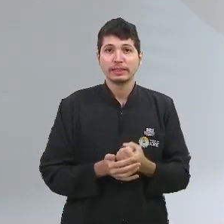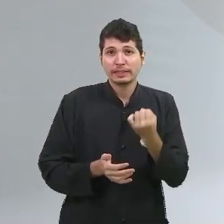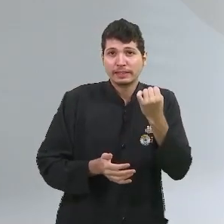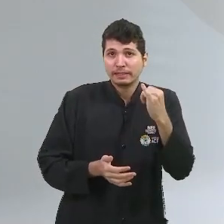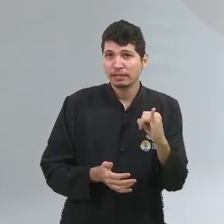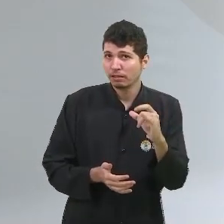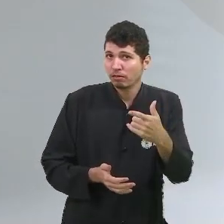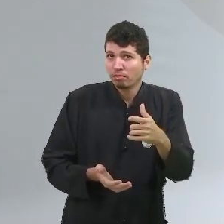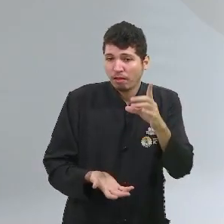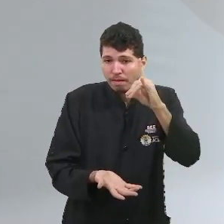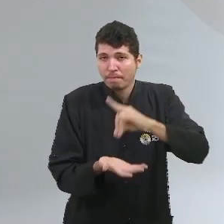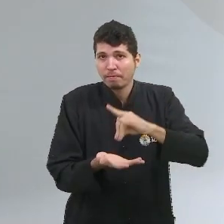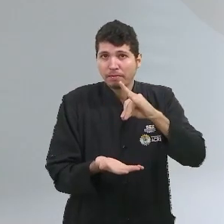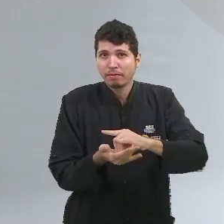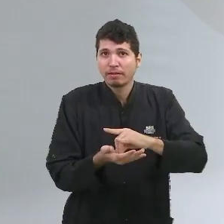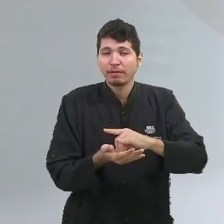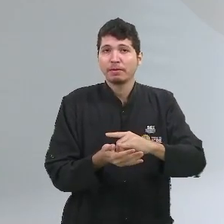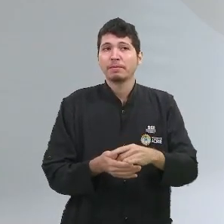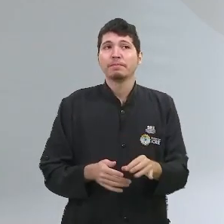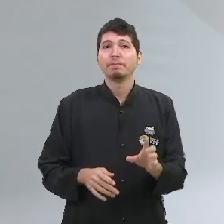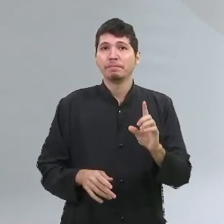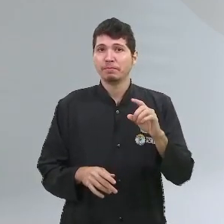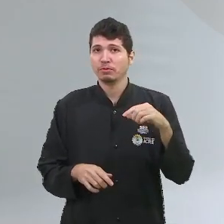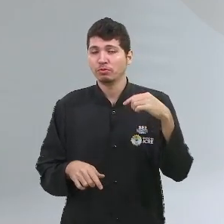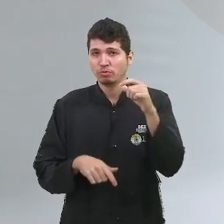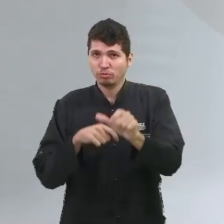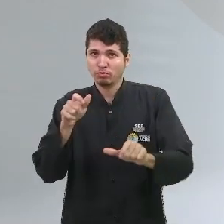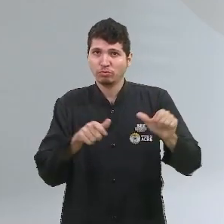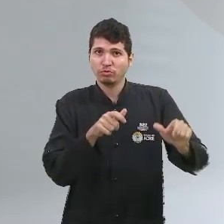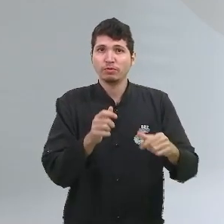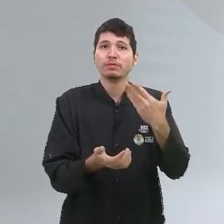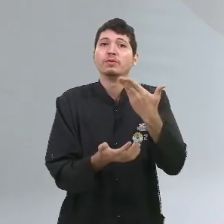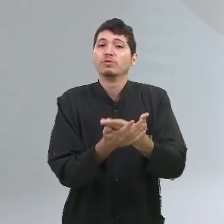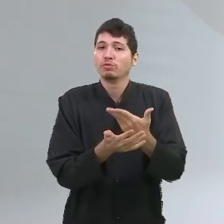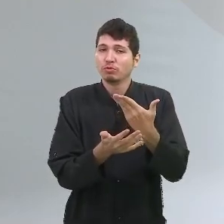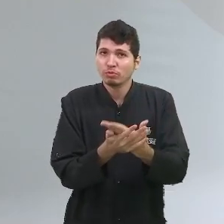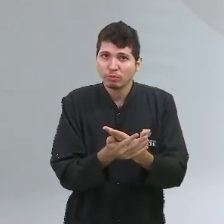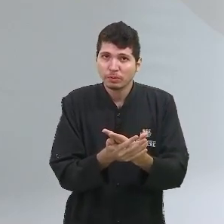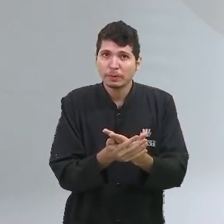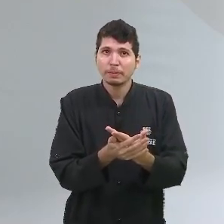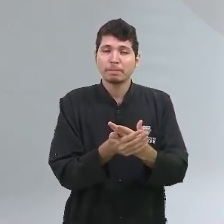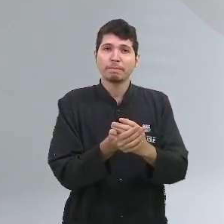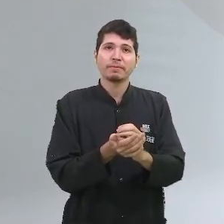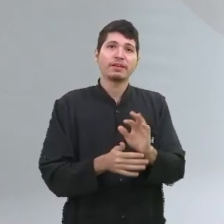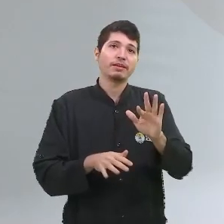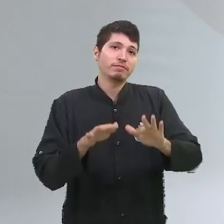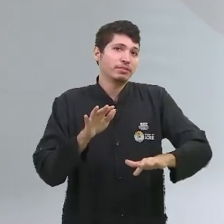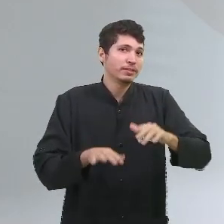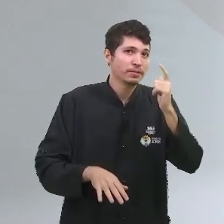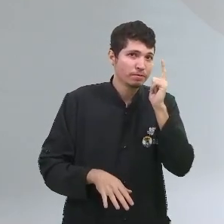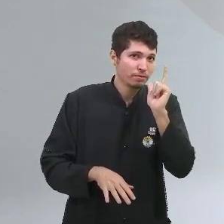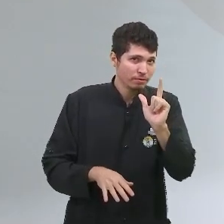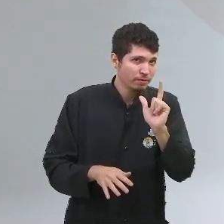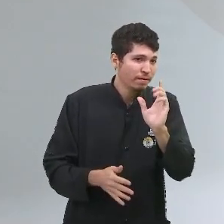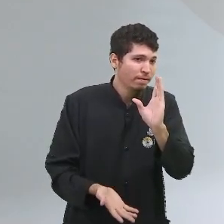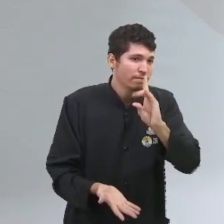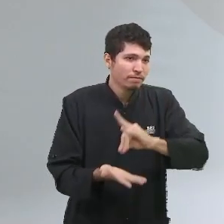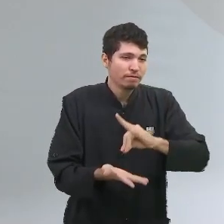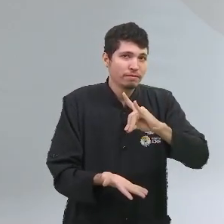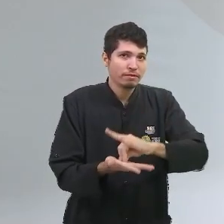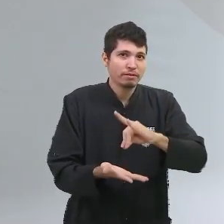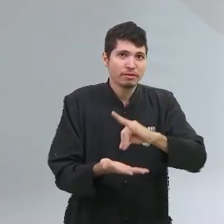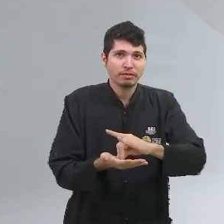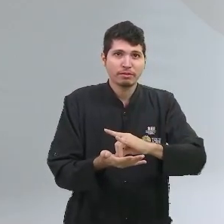atingir em grande profundidade nem sempre a gente reflete para atingir a plenitude da Verdade mas para